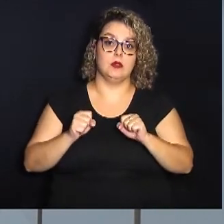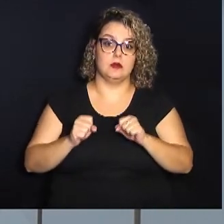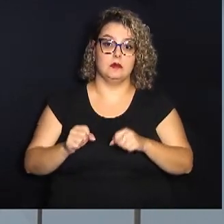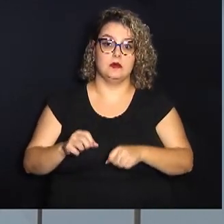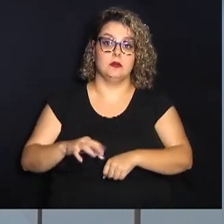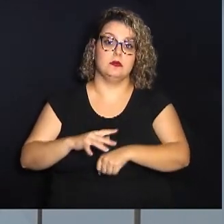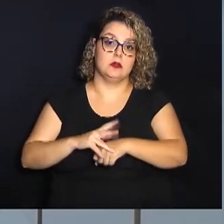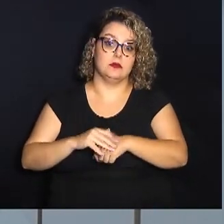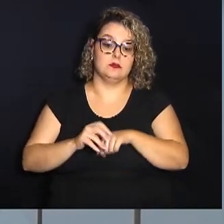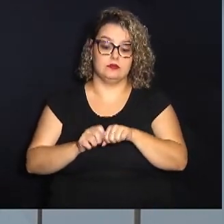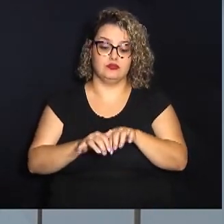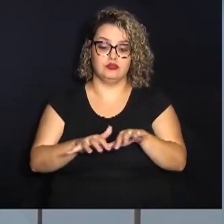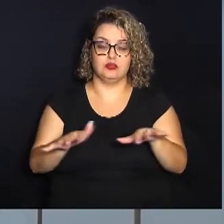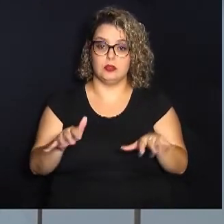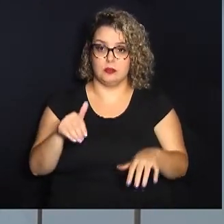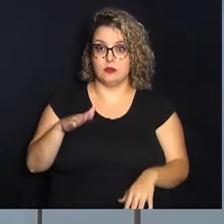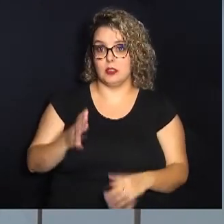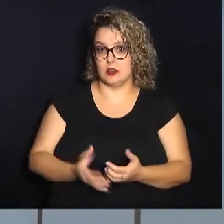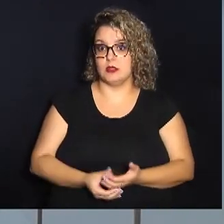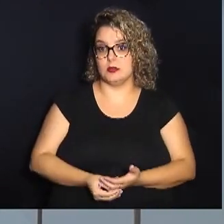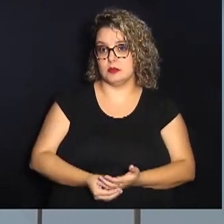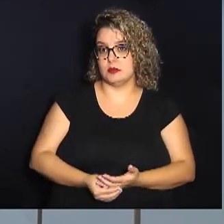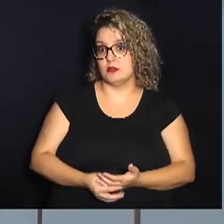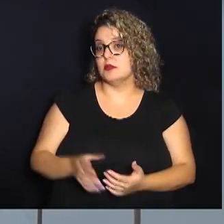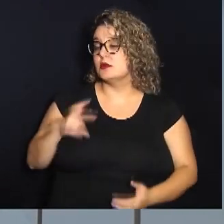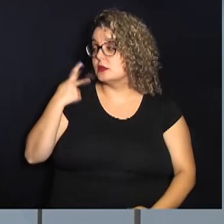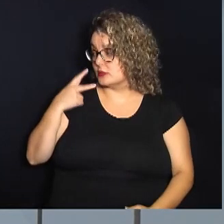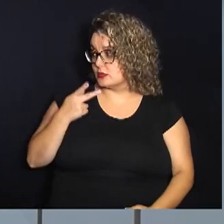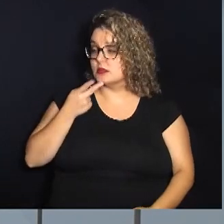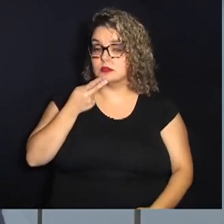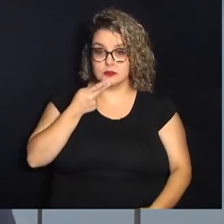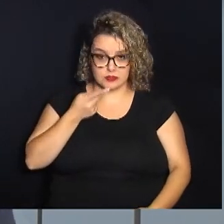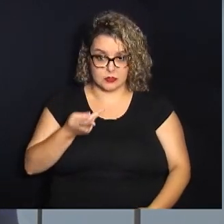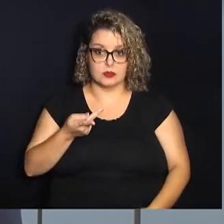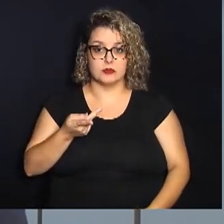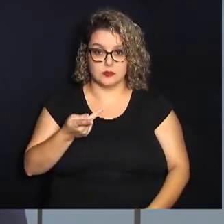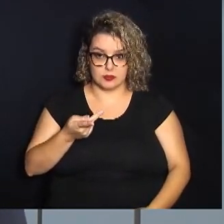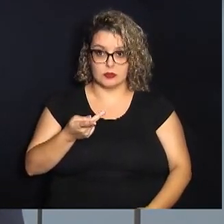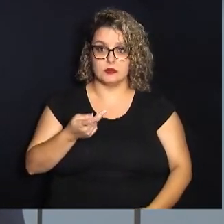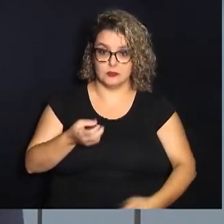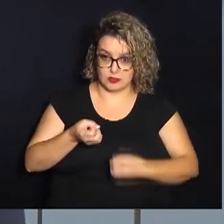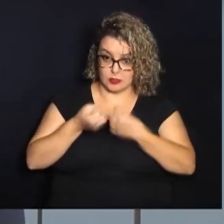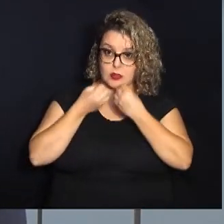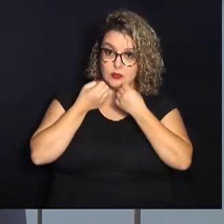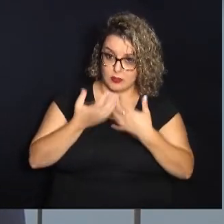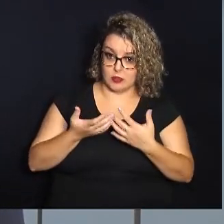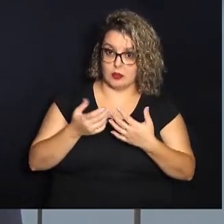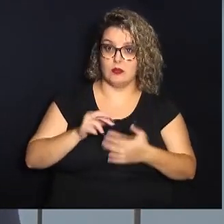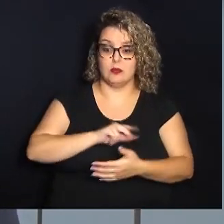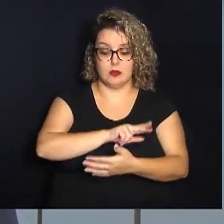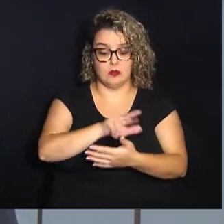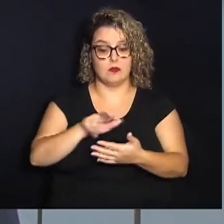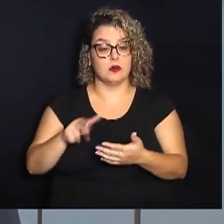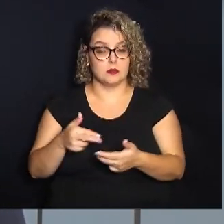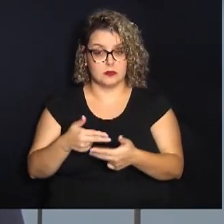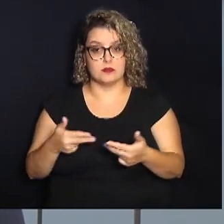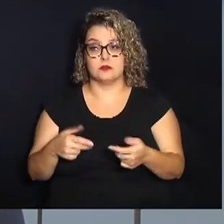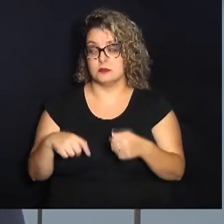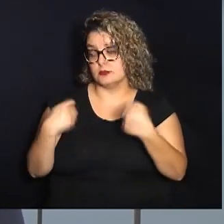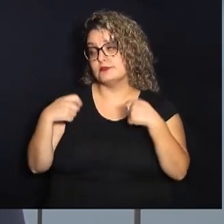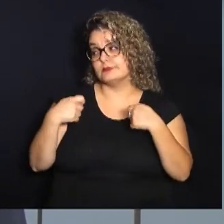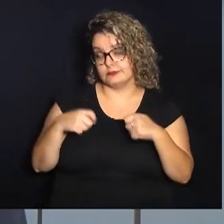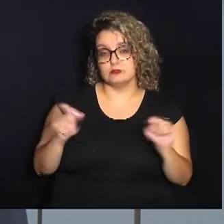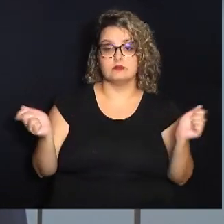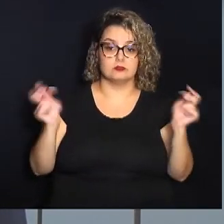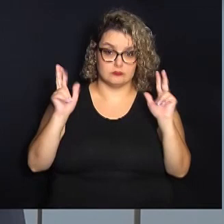doença. E os vereadores aqui pontuaram de forma muito boa várias das questões que a gente precisa se ater, a